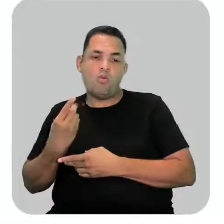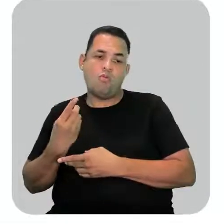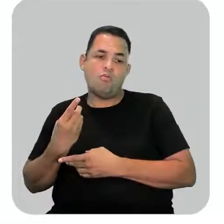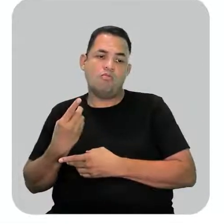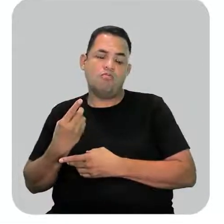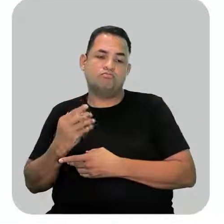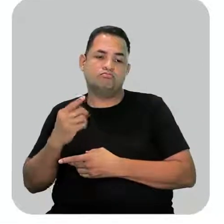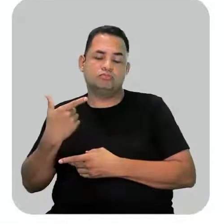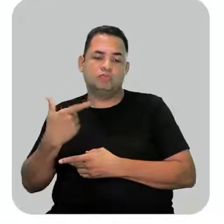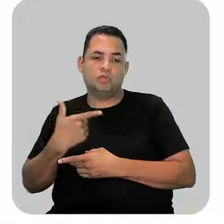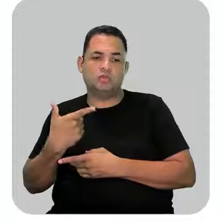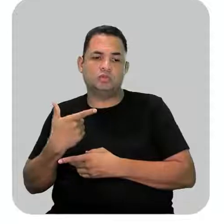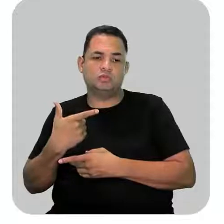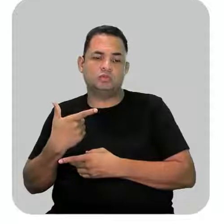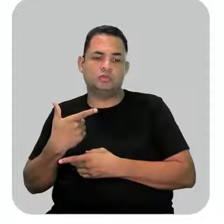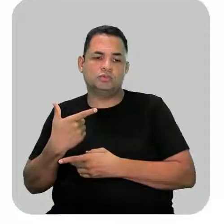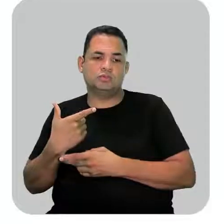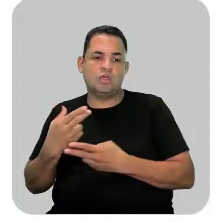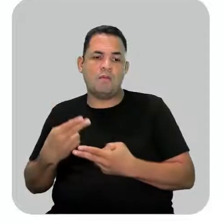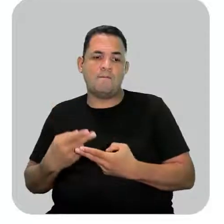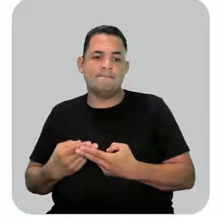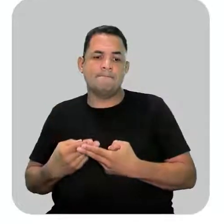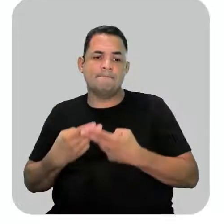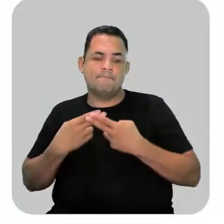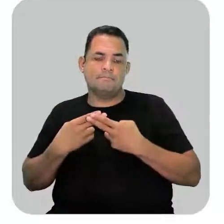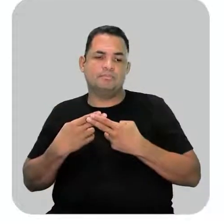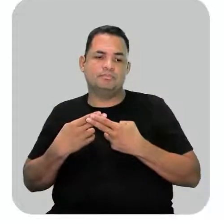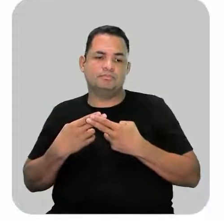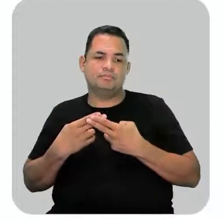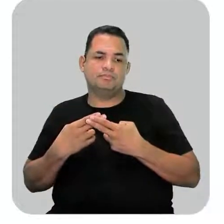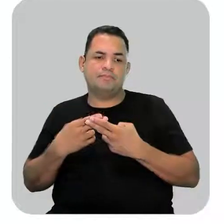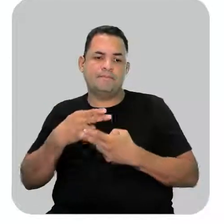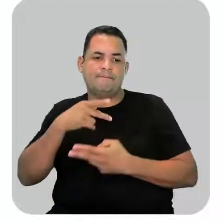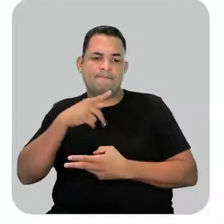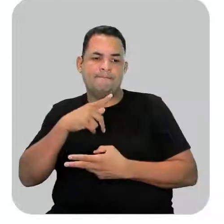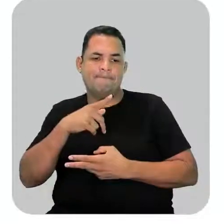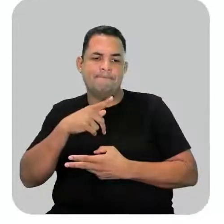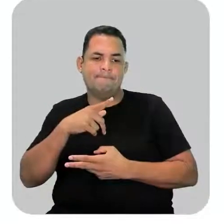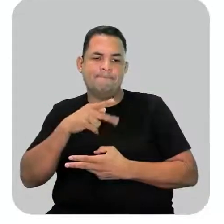caso. Por isso que o nome desse álcool fica